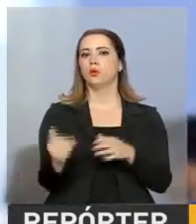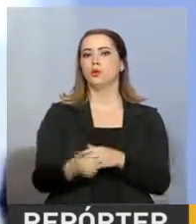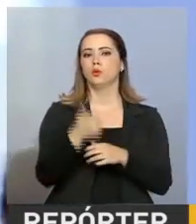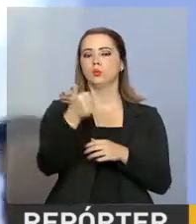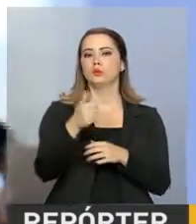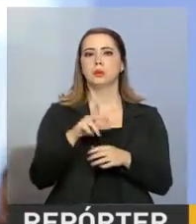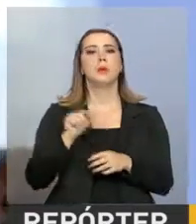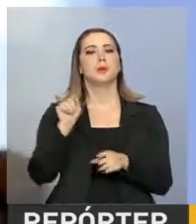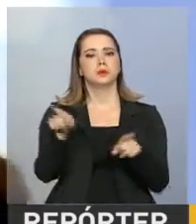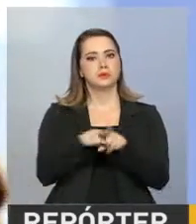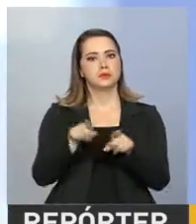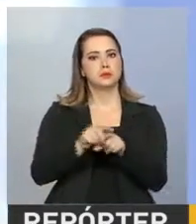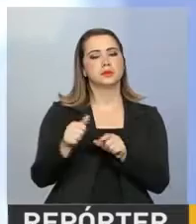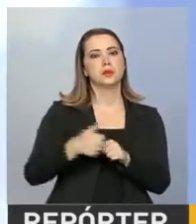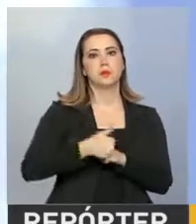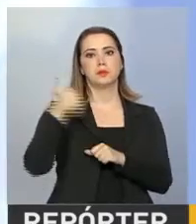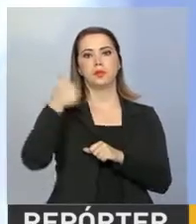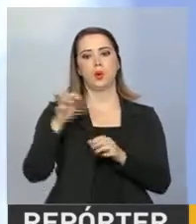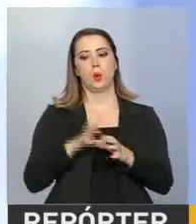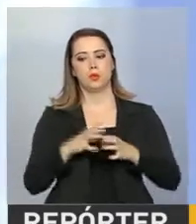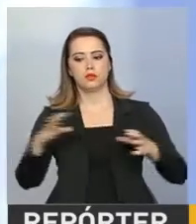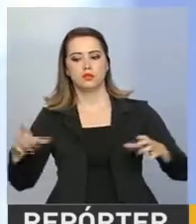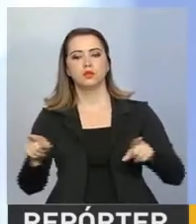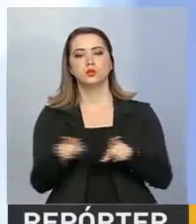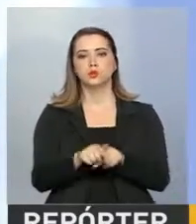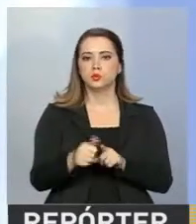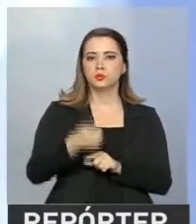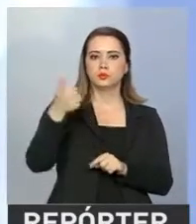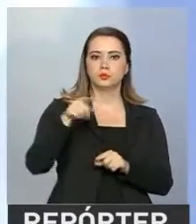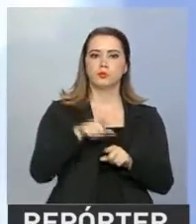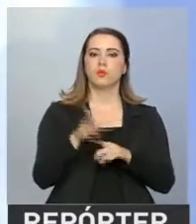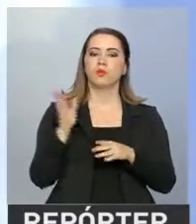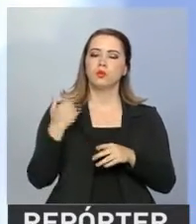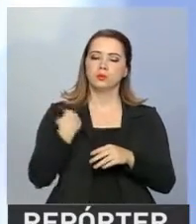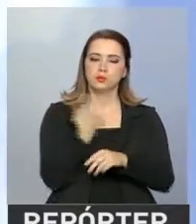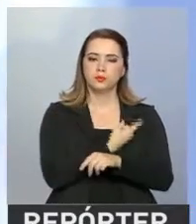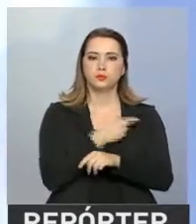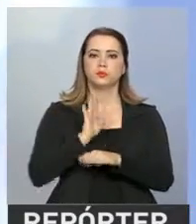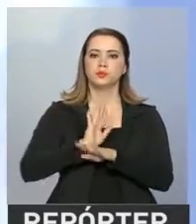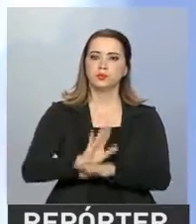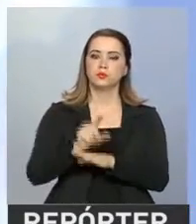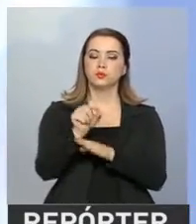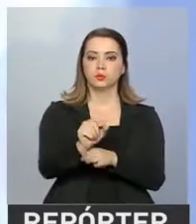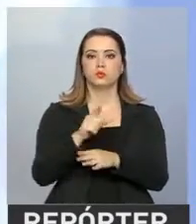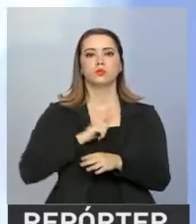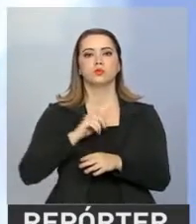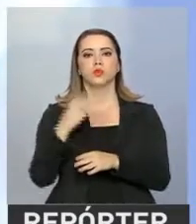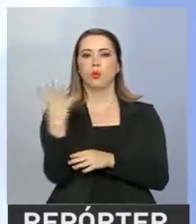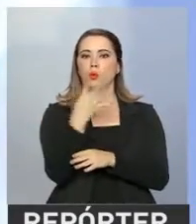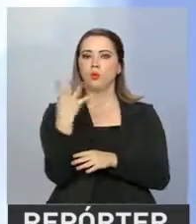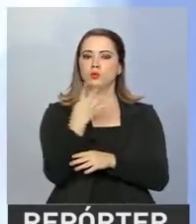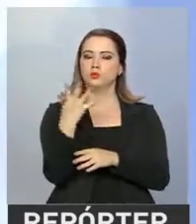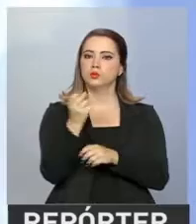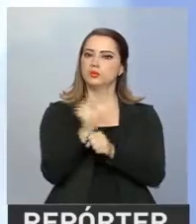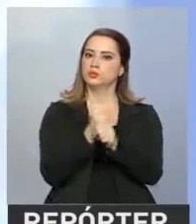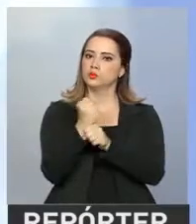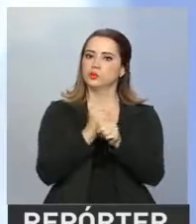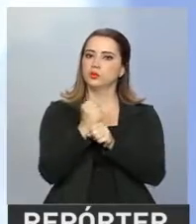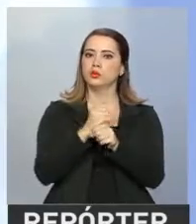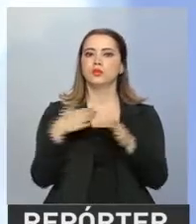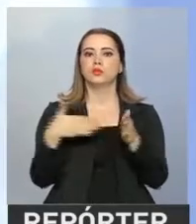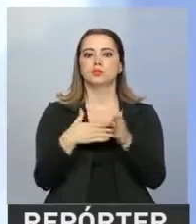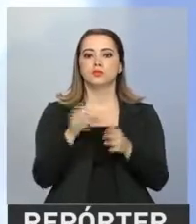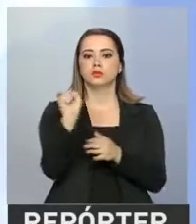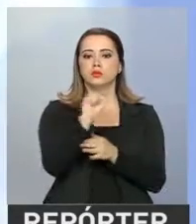a gente nunca teve uma preparação de tão alto nível quando a gente conseguiu dar esses atletas é ao longo dos últimos quatro anos na verdade ao longo dos últimos oito